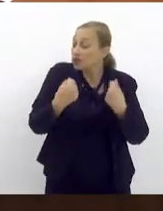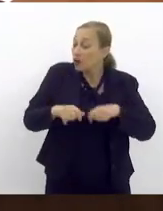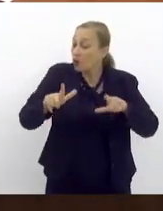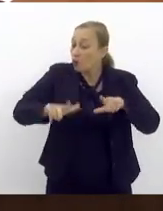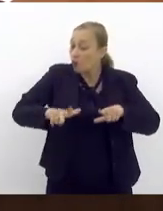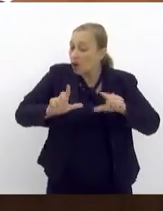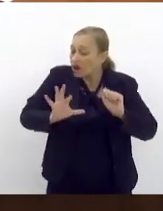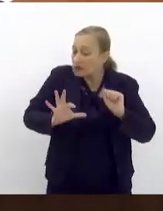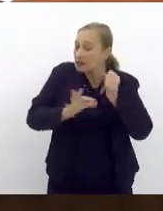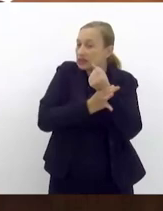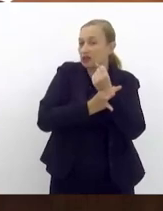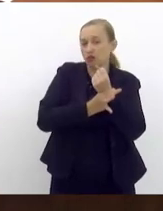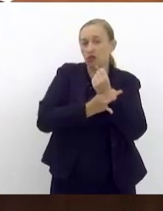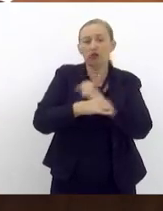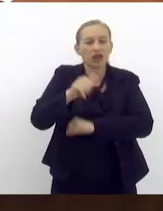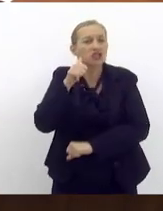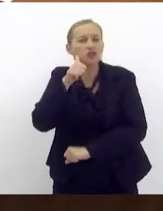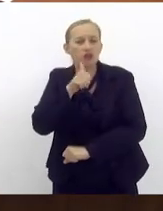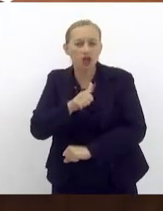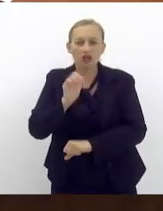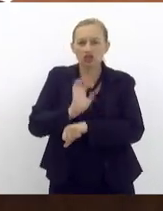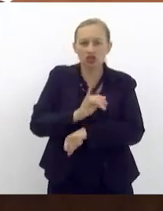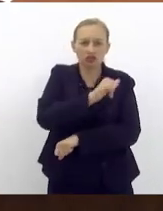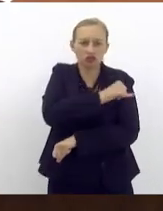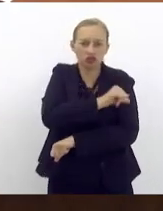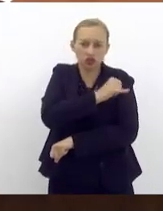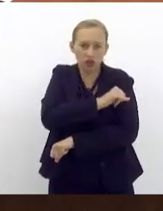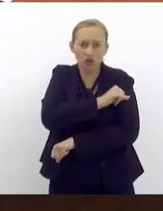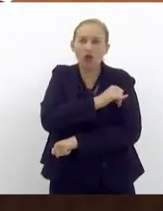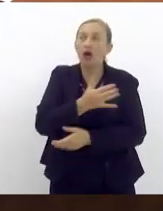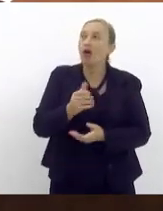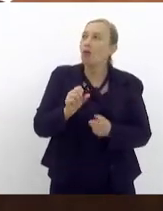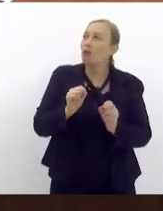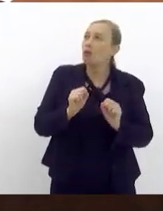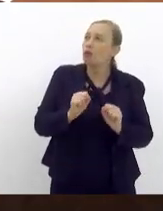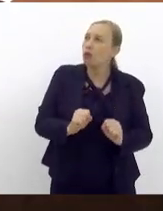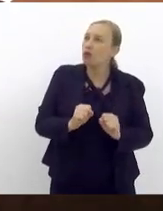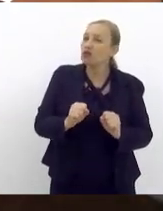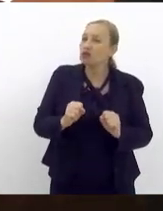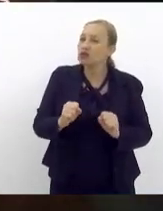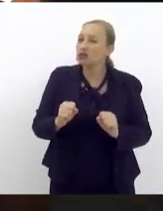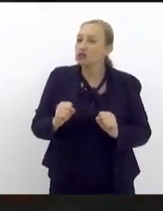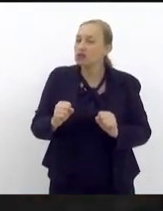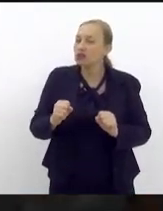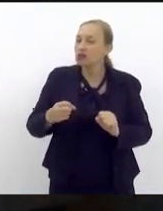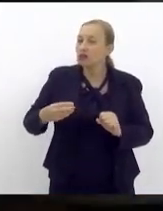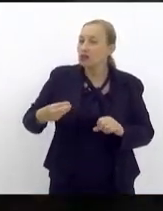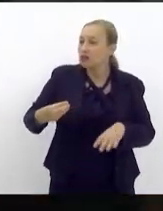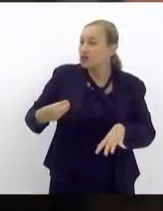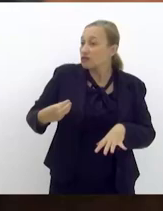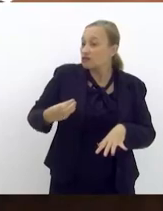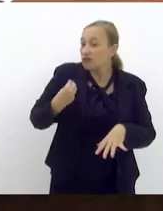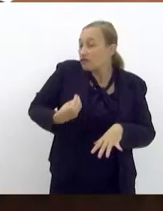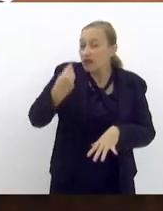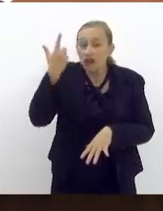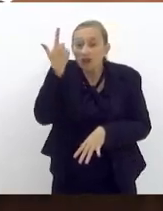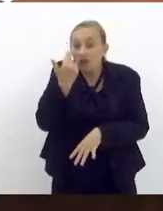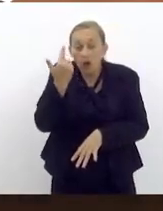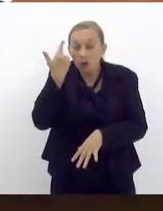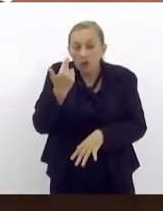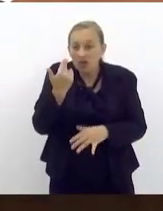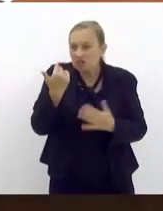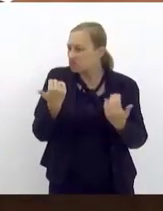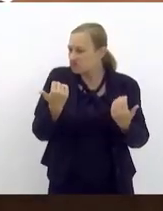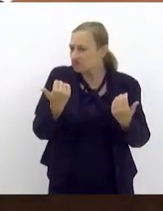lugar seguro para que as mulheres do Estado do Rio de Janeiro possam circular sem serem importunadas sexualmente